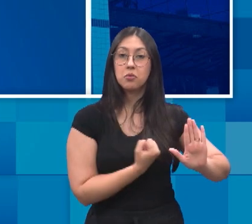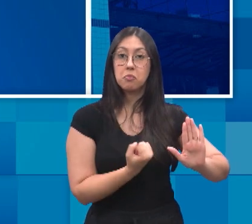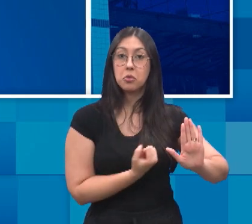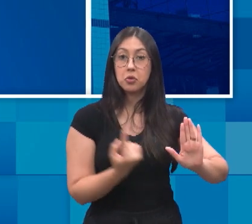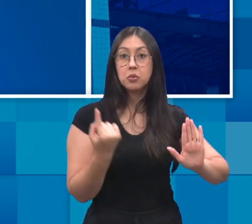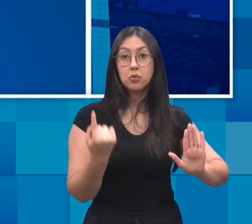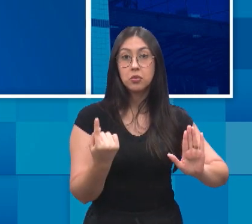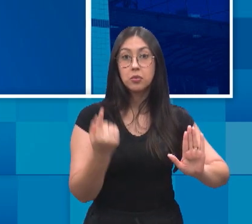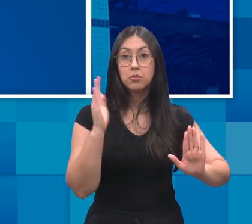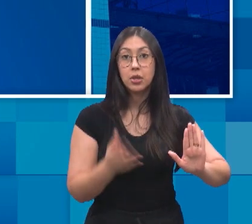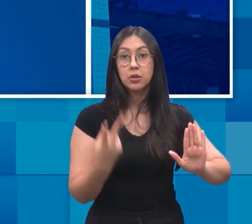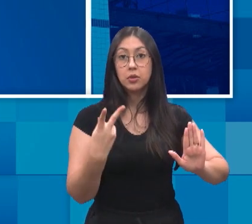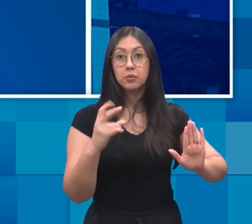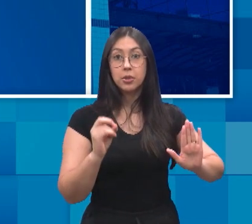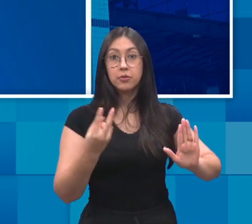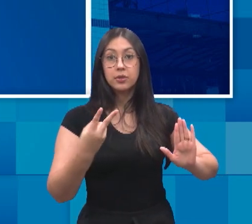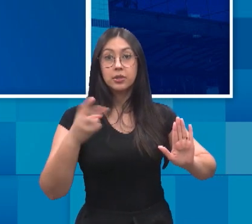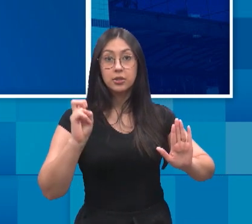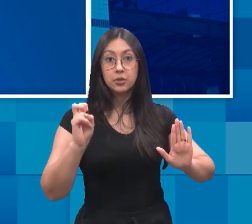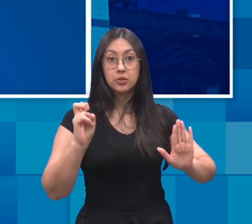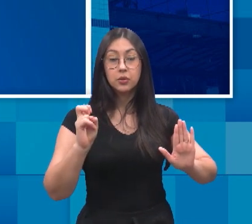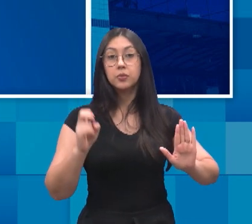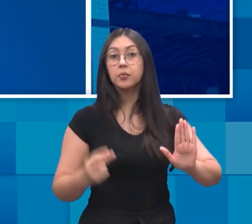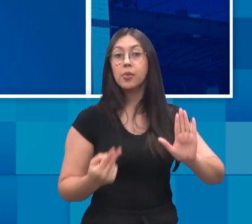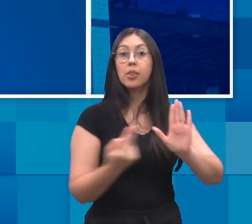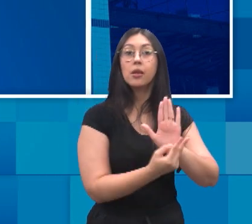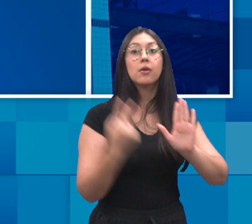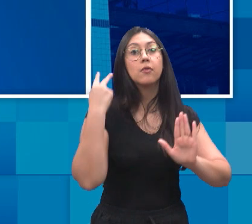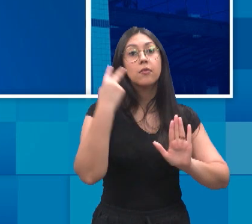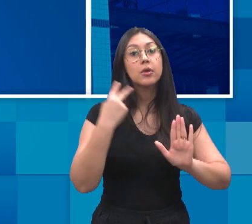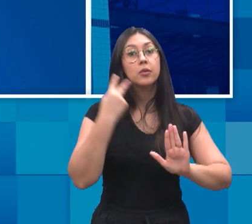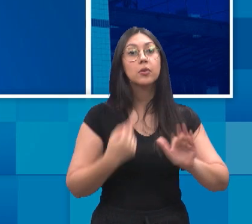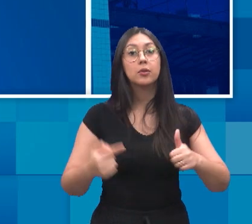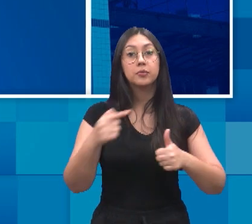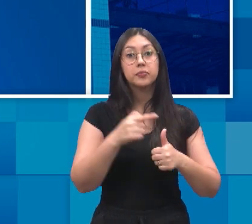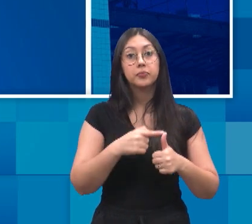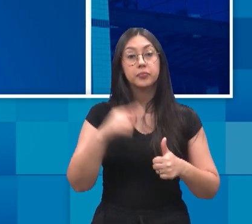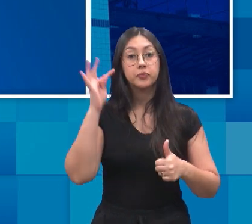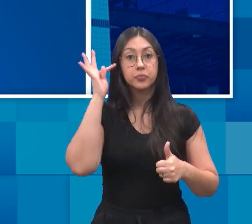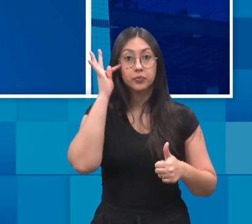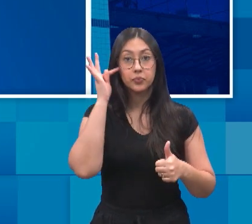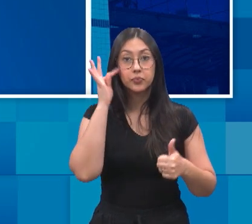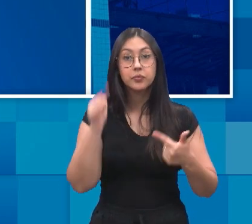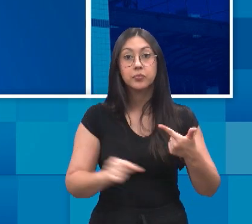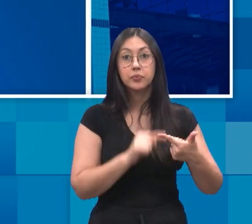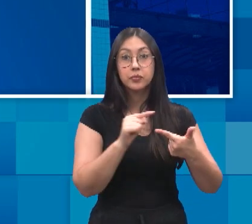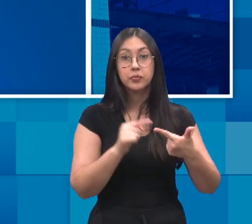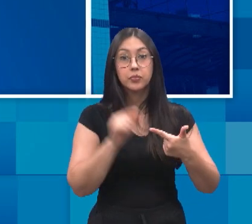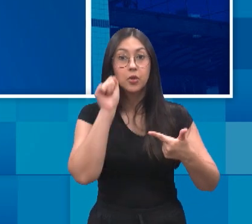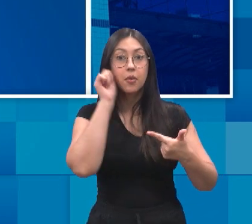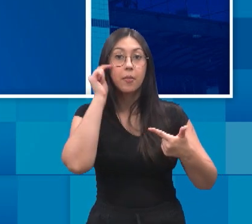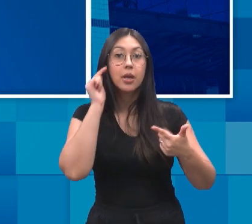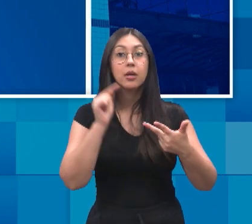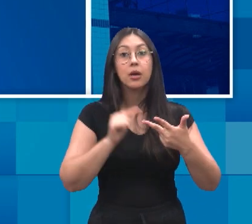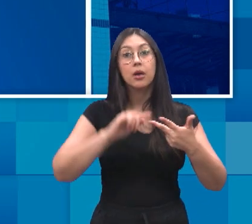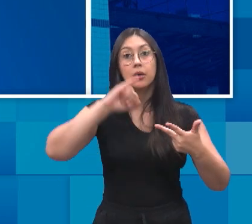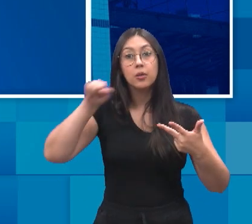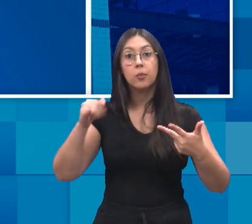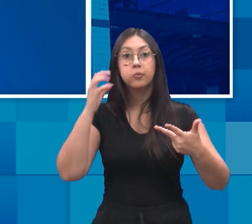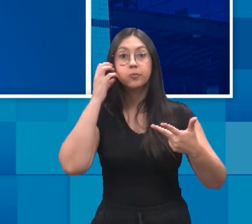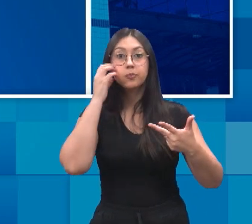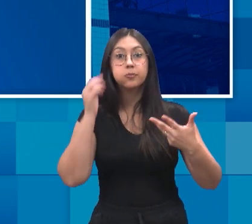número 1/2025. Autoria, vereadores Tomás Henrique, Amélia Naomi, Juliana